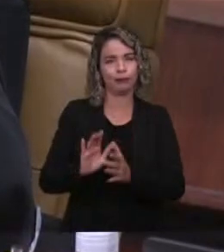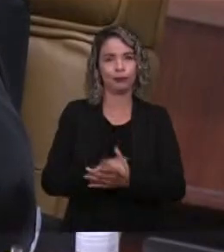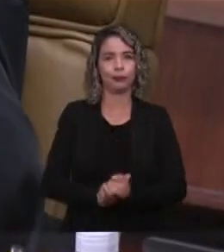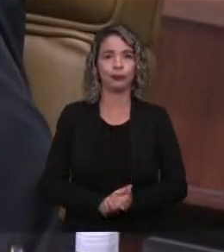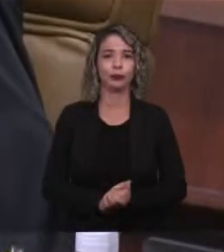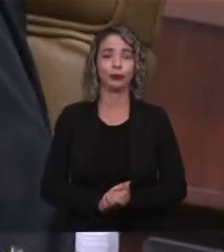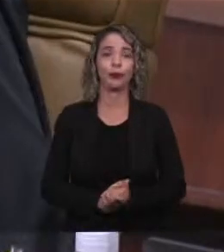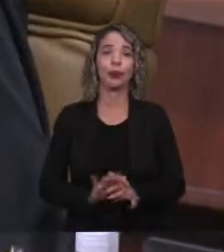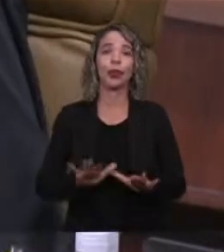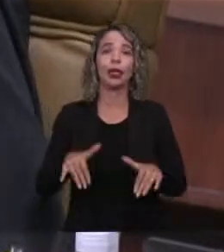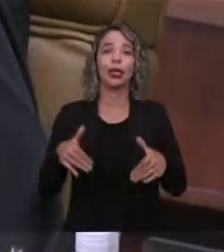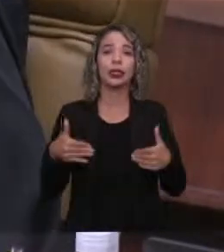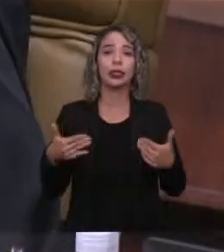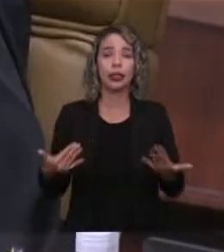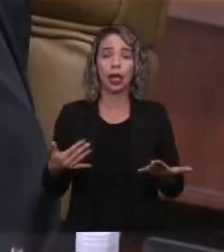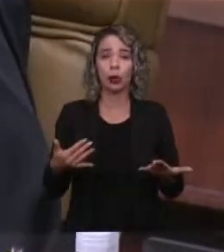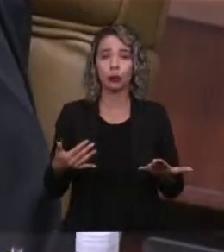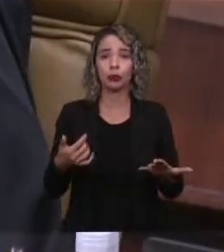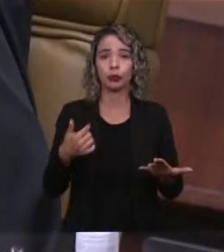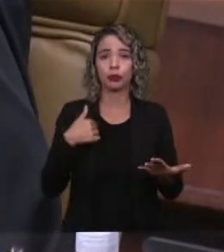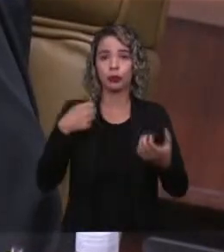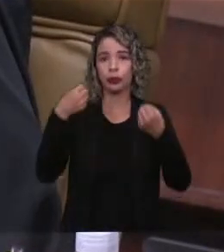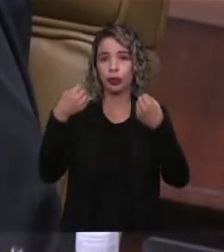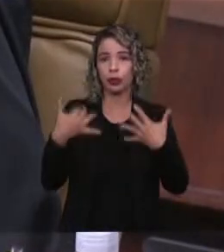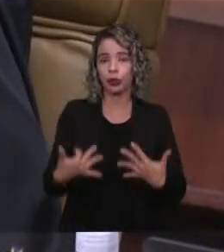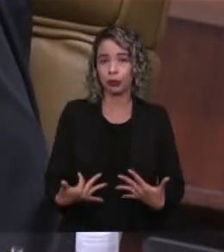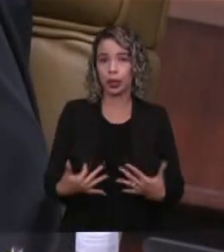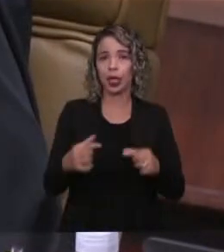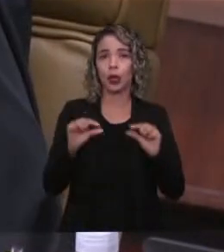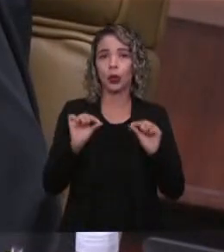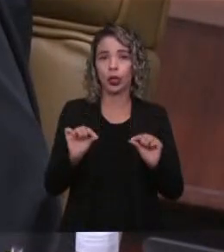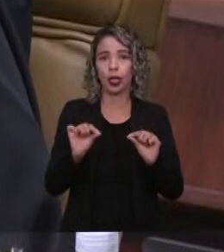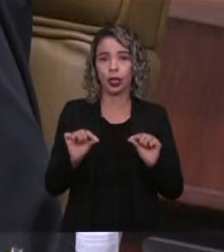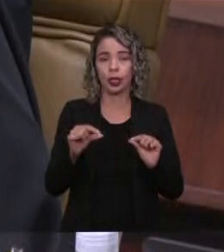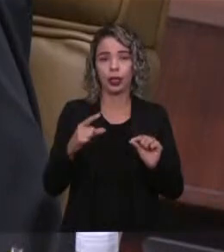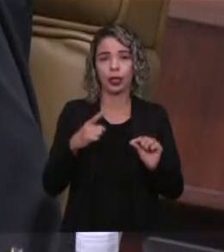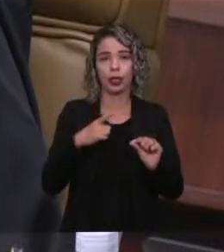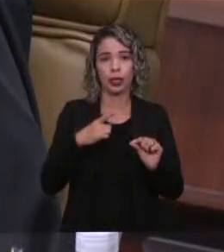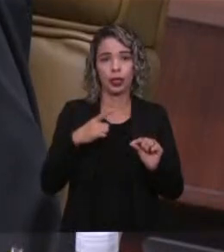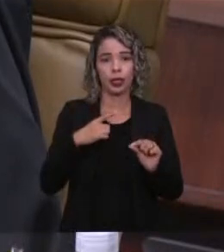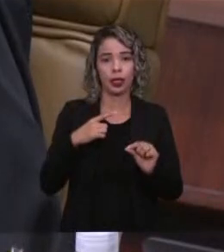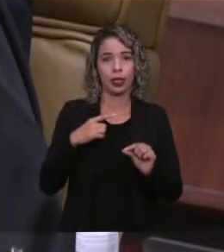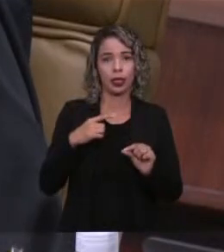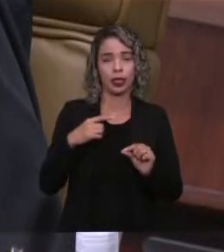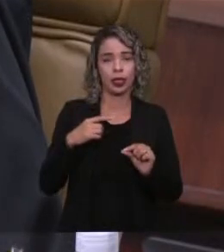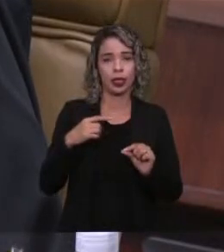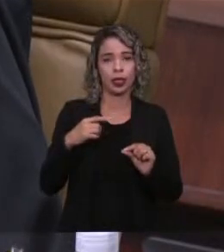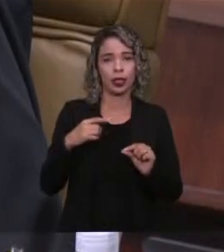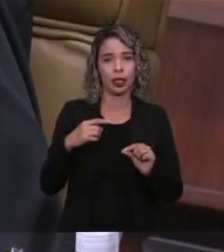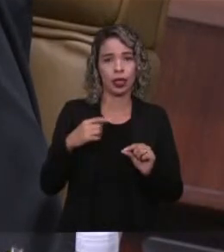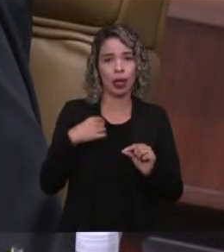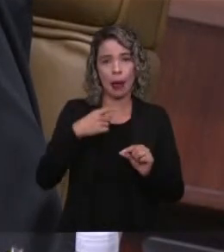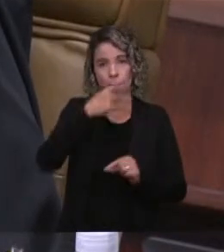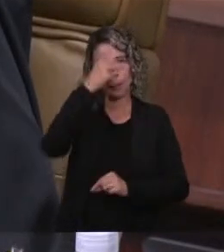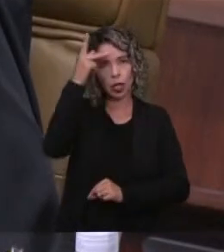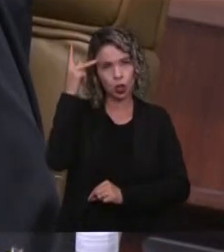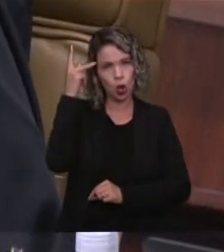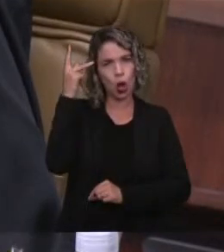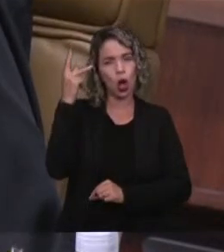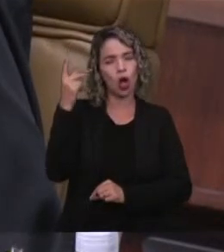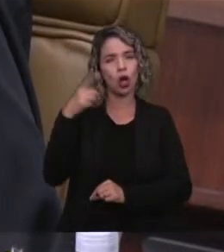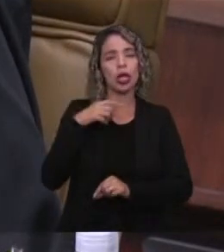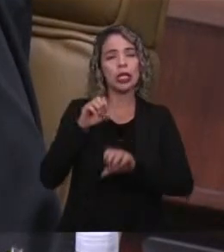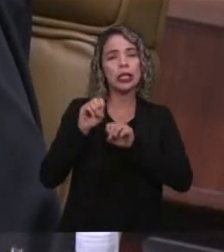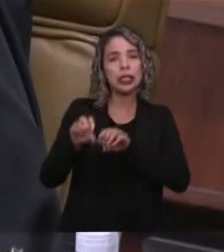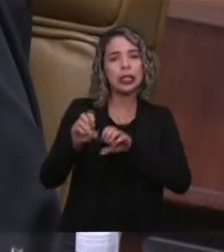Nesse sentido, cito como doutrina Pier Paolo Bottini e Gustavo Badaró, os quais ensinam que a lavagem...